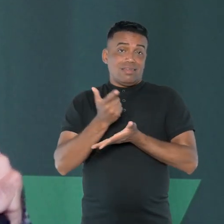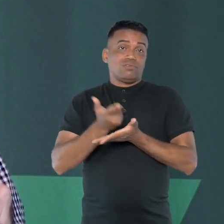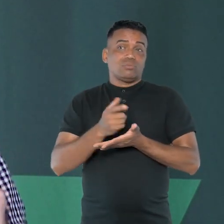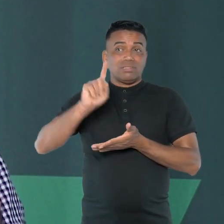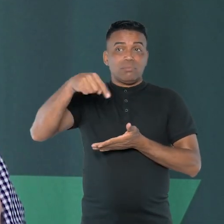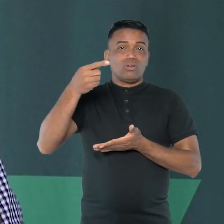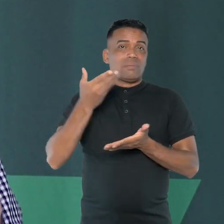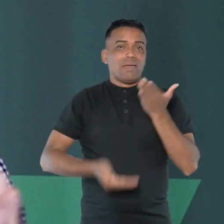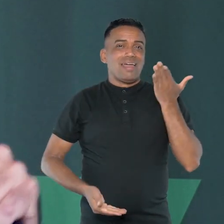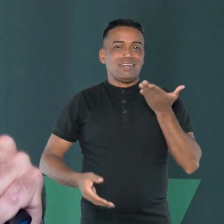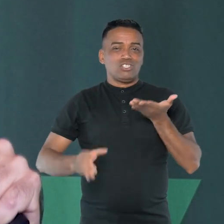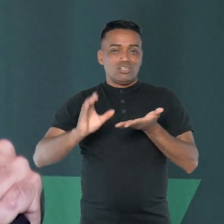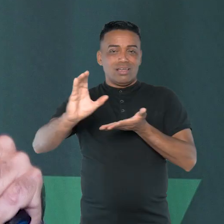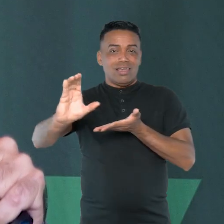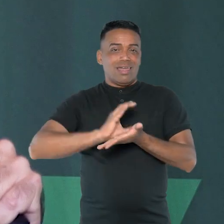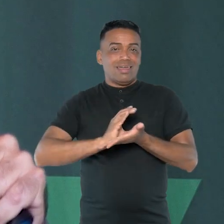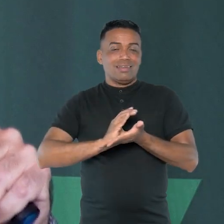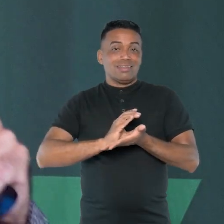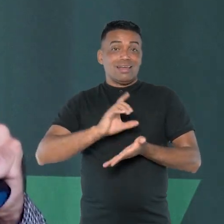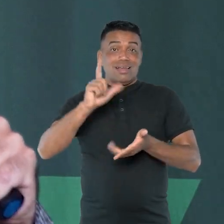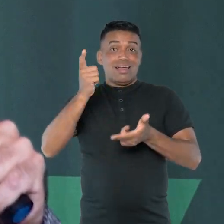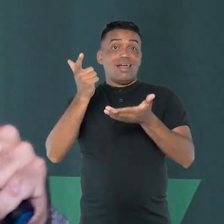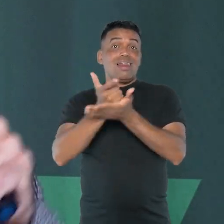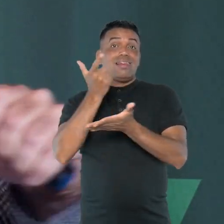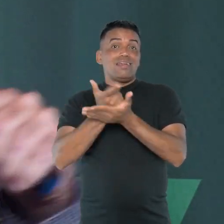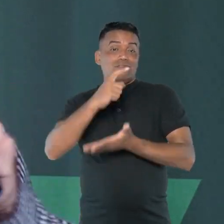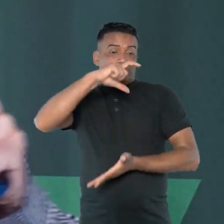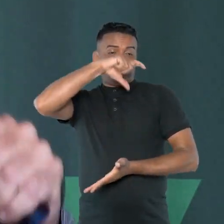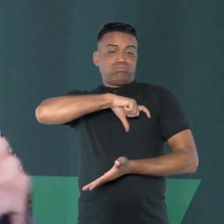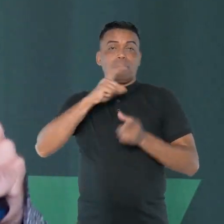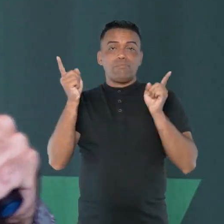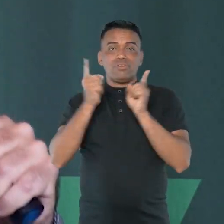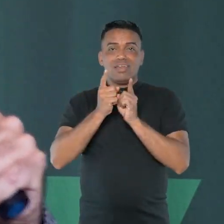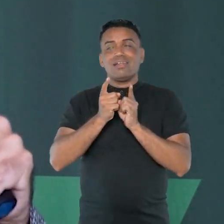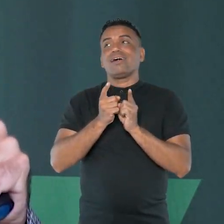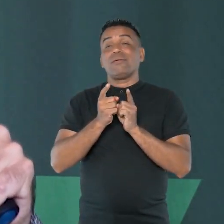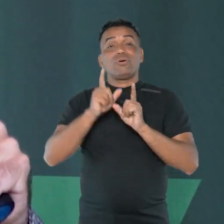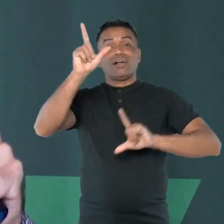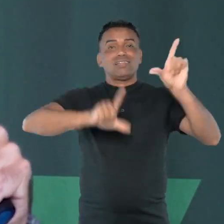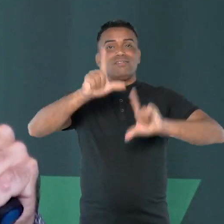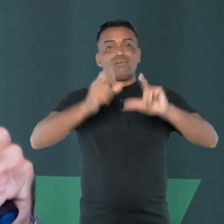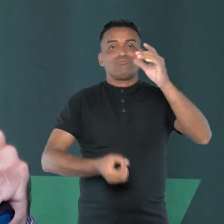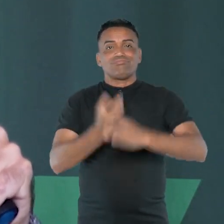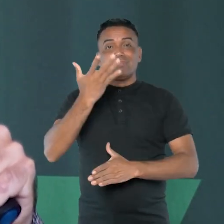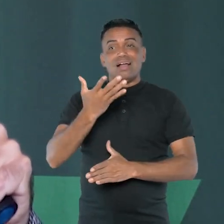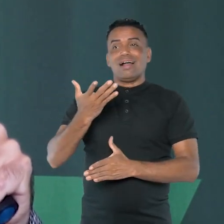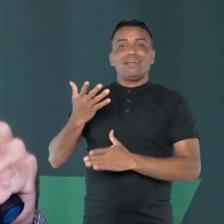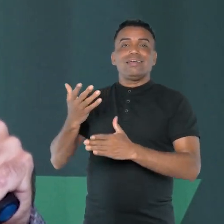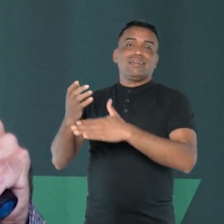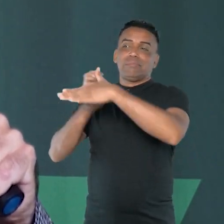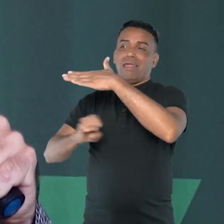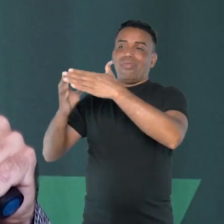desse. Só que aí depois ela perde essa fonte de renda, desse livro de bolso, que vem a televisão. Então a editora mingua. E ela investe numa